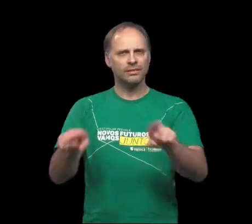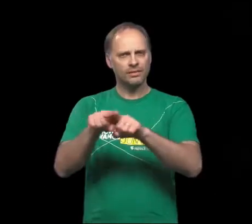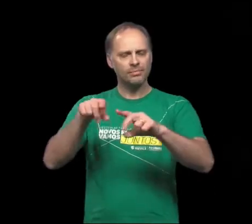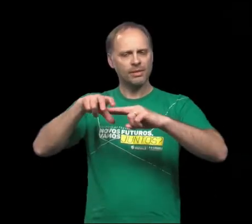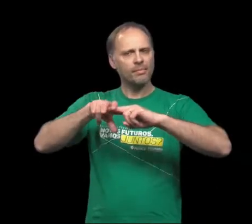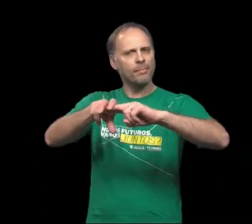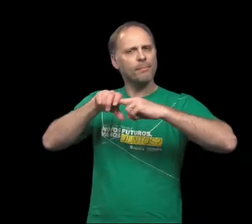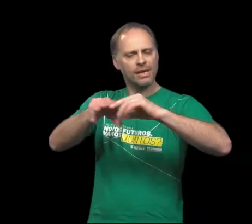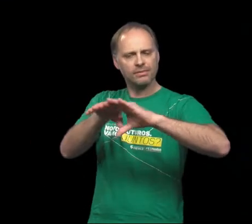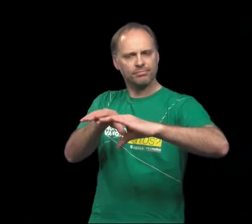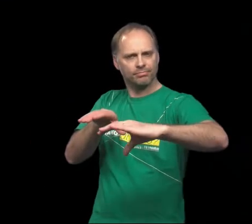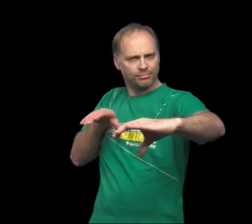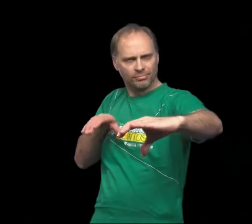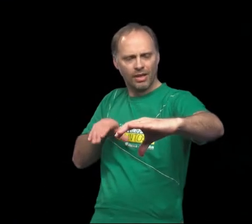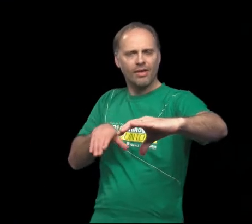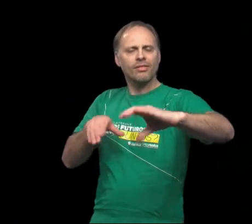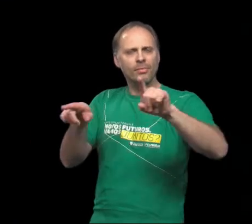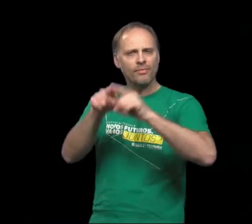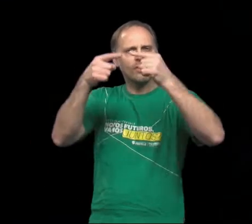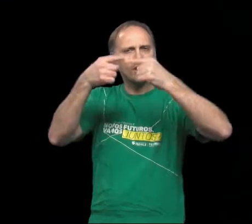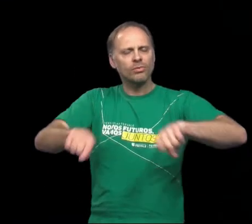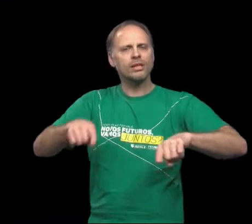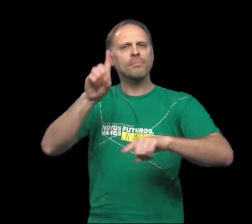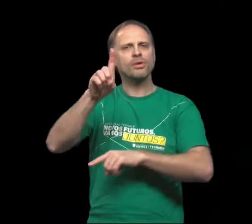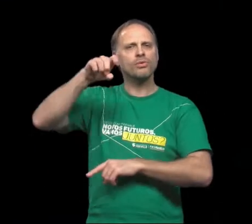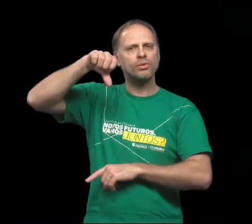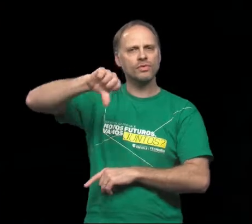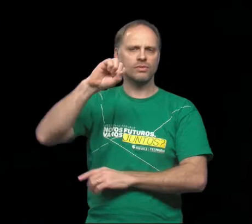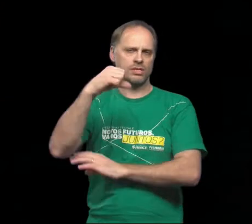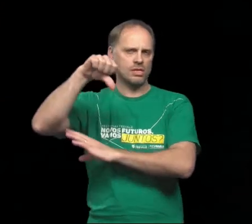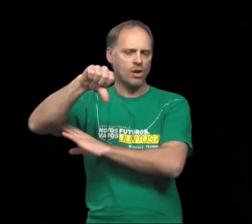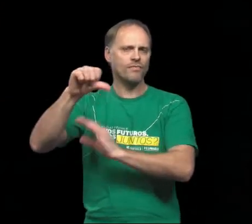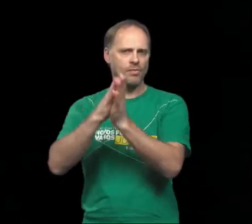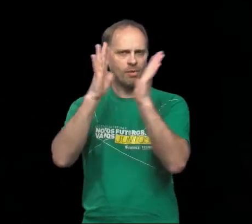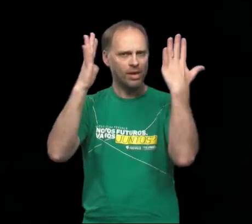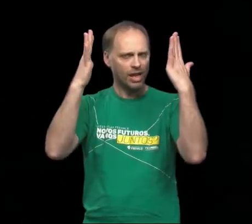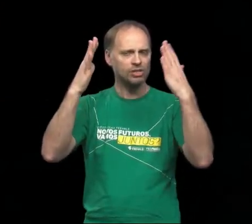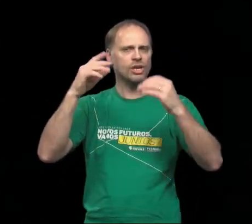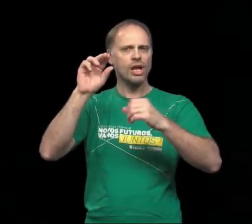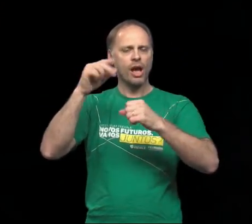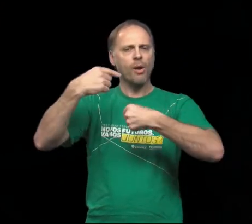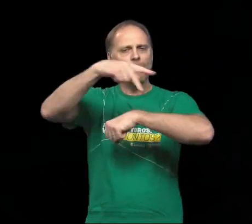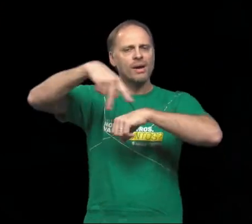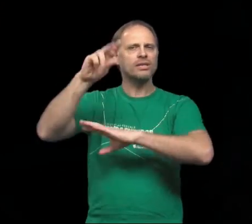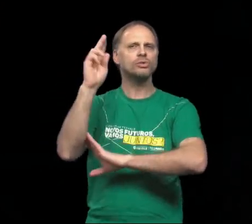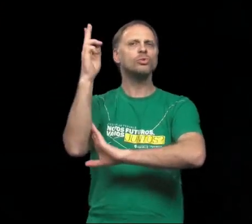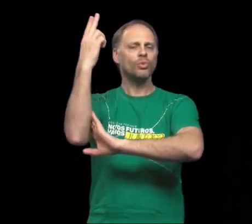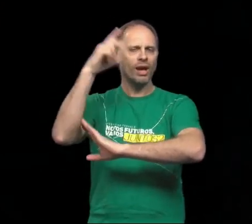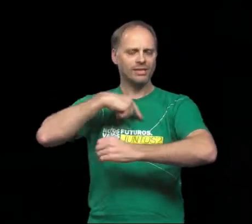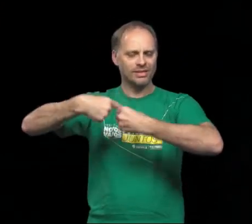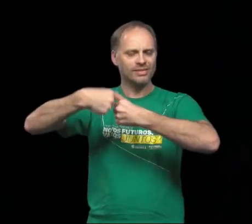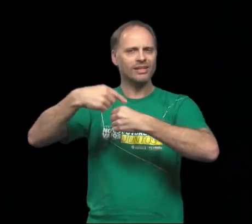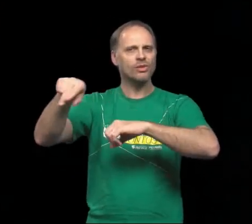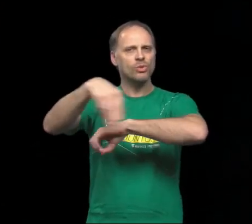A Praça Punta del Este foi inaugurada em 1989 e é uma homenagem ao balneário uruguaio que tem